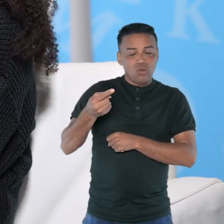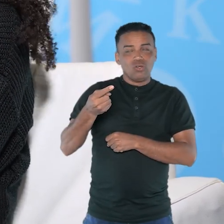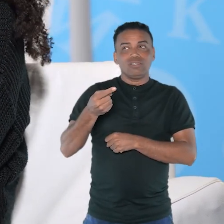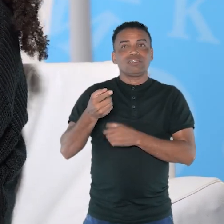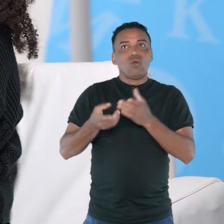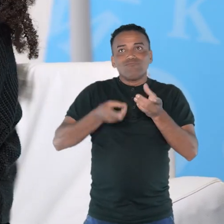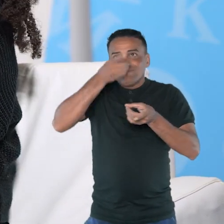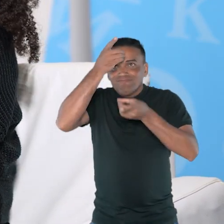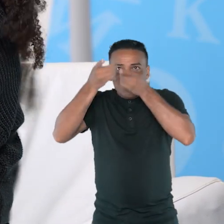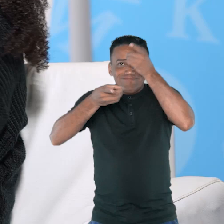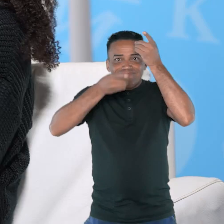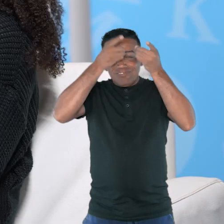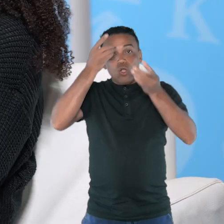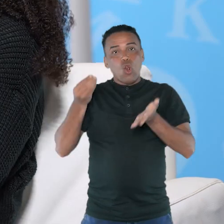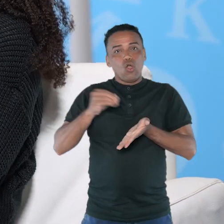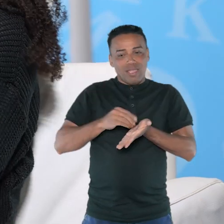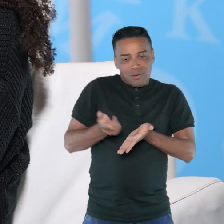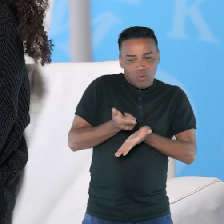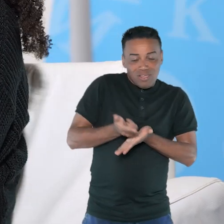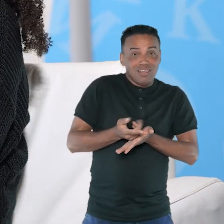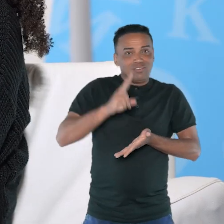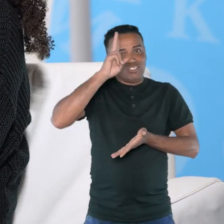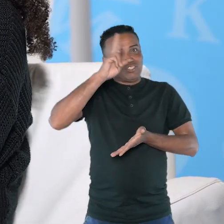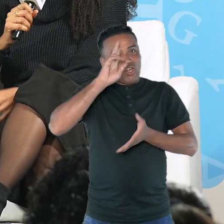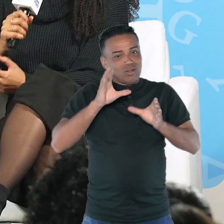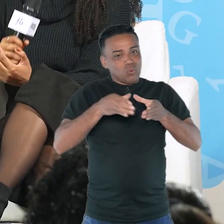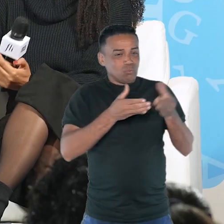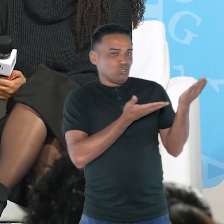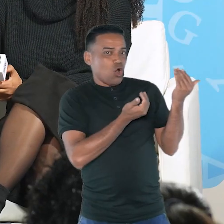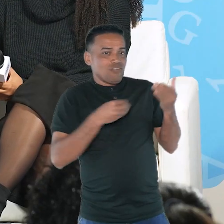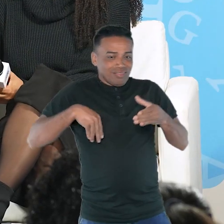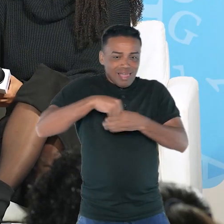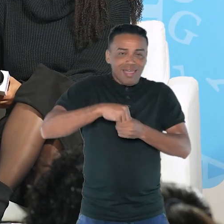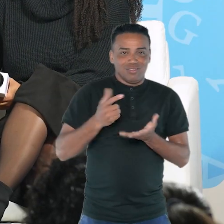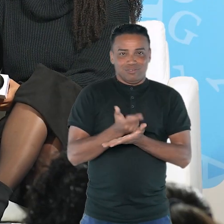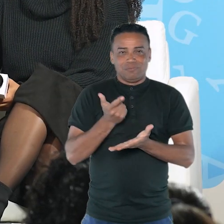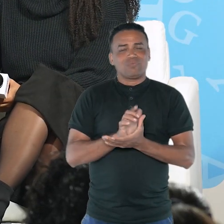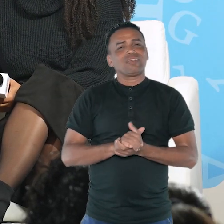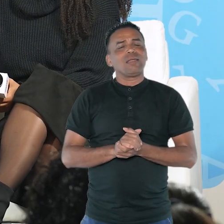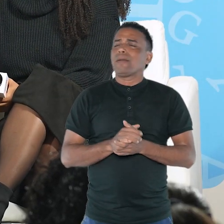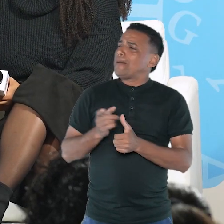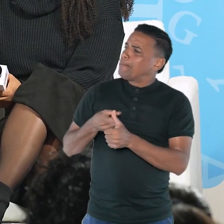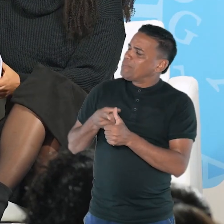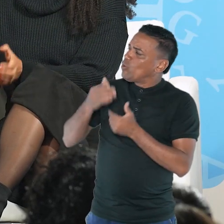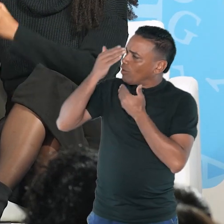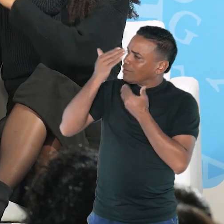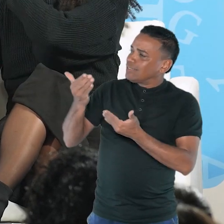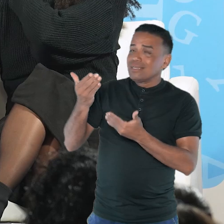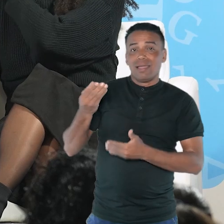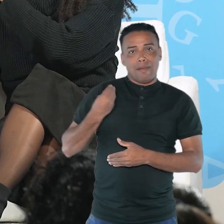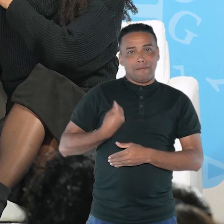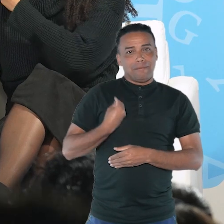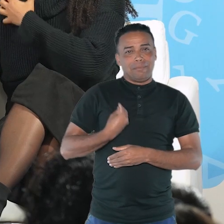para a construção, e a gente tem a história desses jovens também aqui acontecendo. Queria agradecer primeiro a presença,